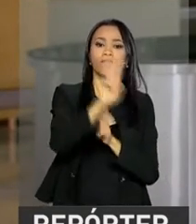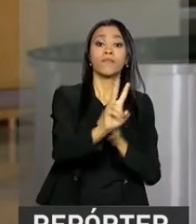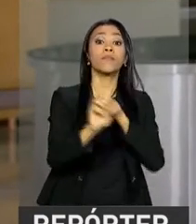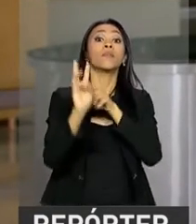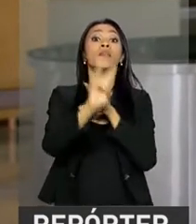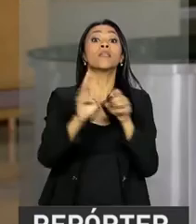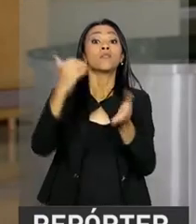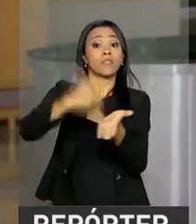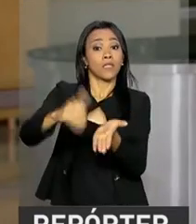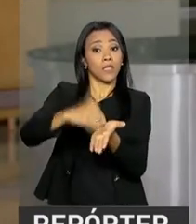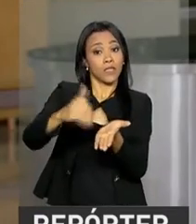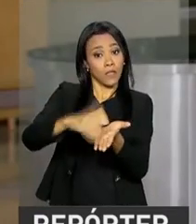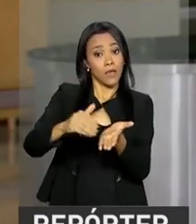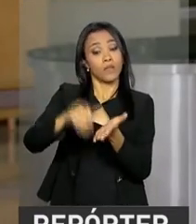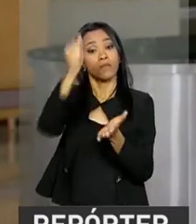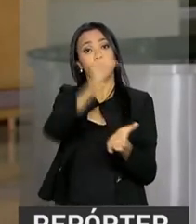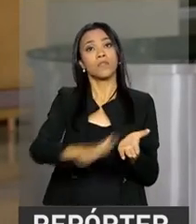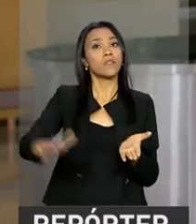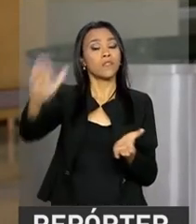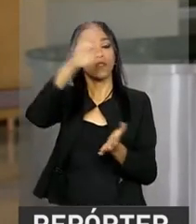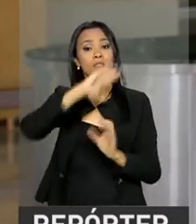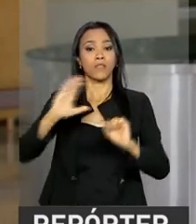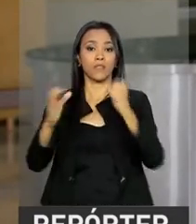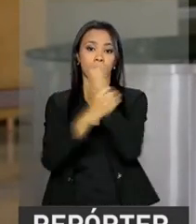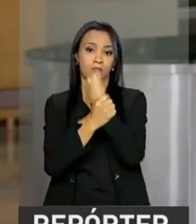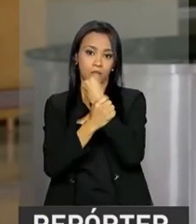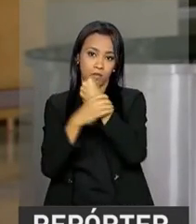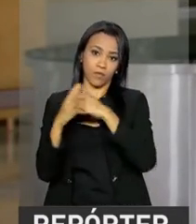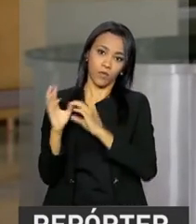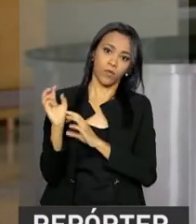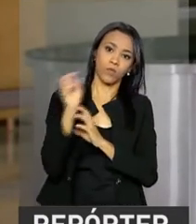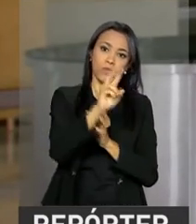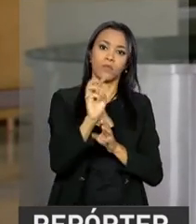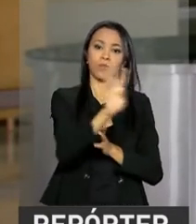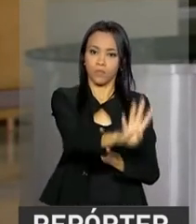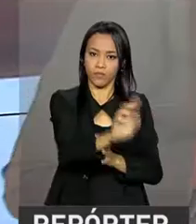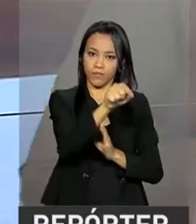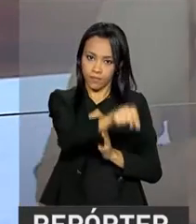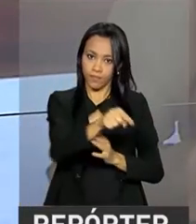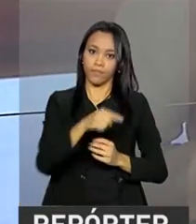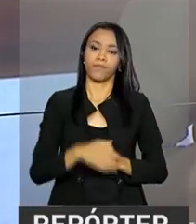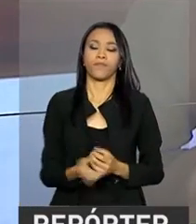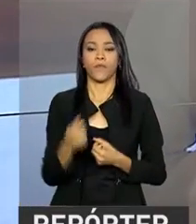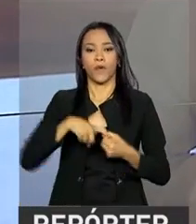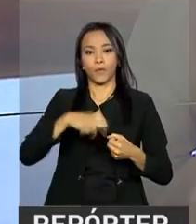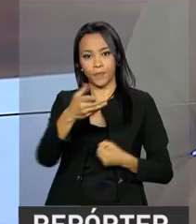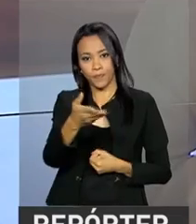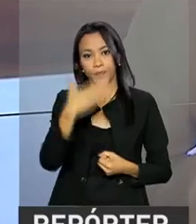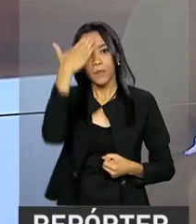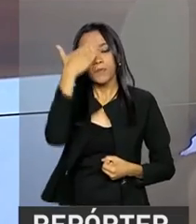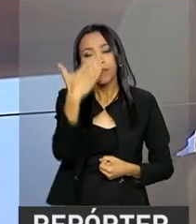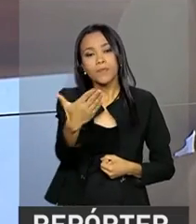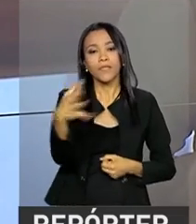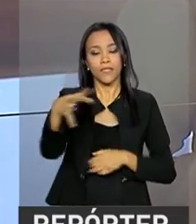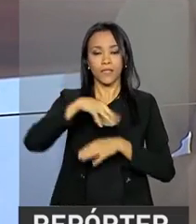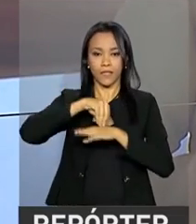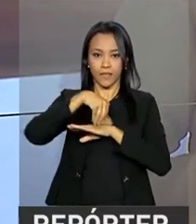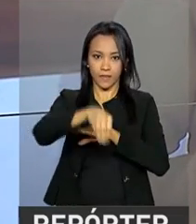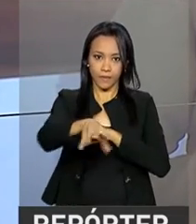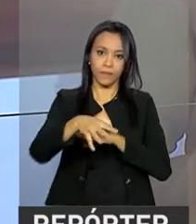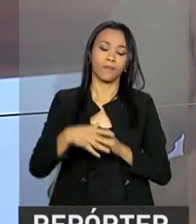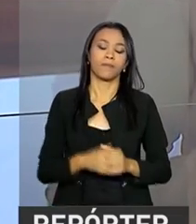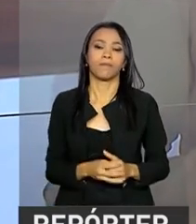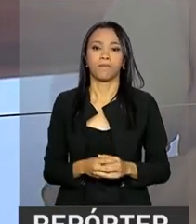de segurança pública celso perioli voto conciliado a queimar abrigado pelas informações do palácio